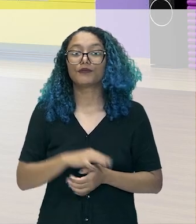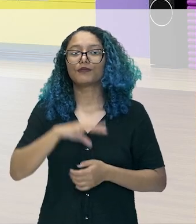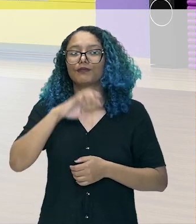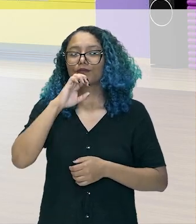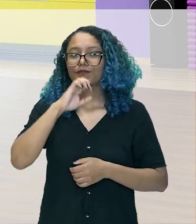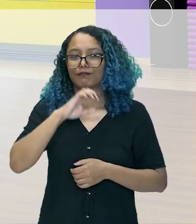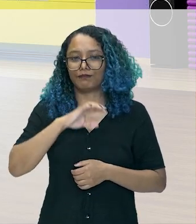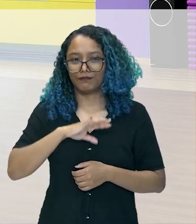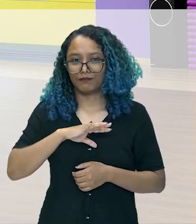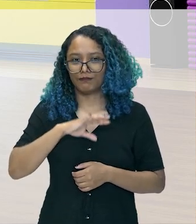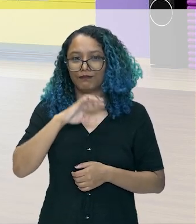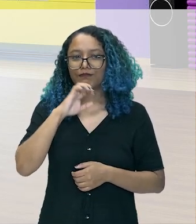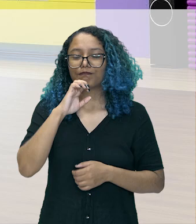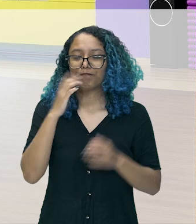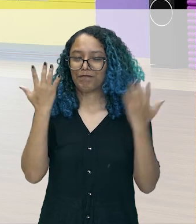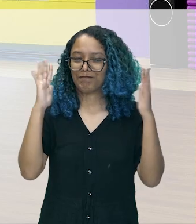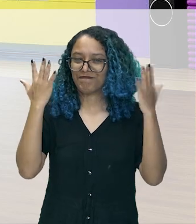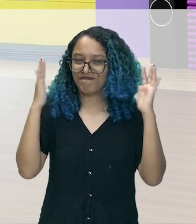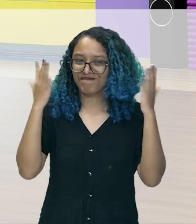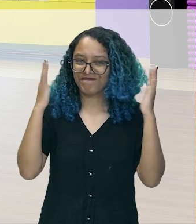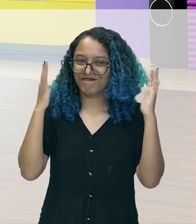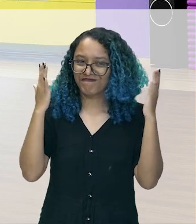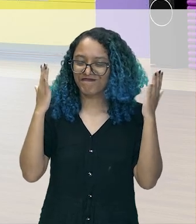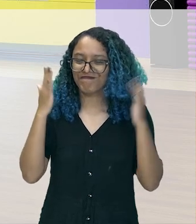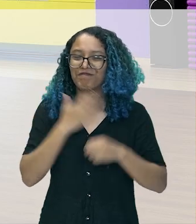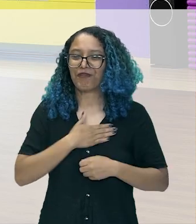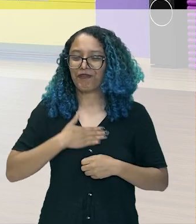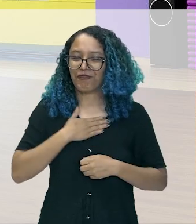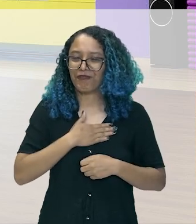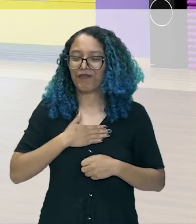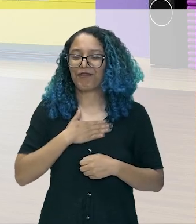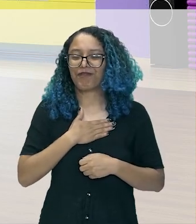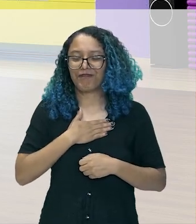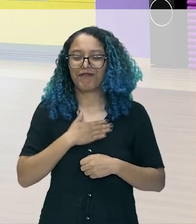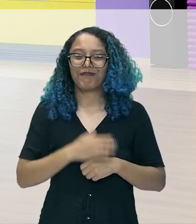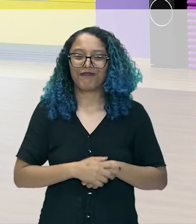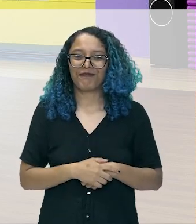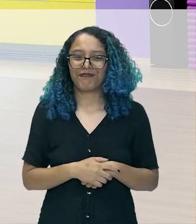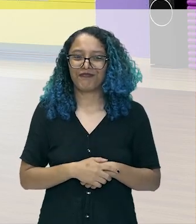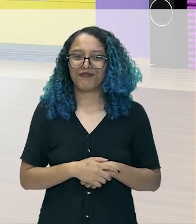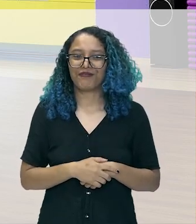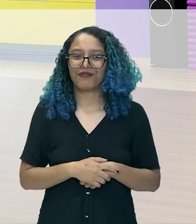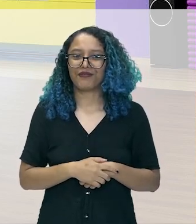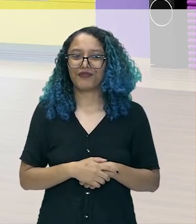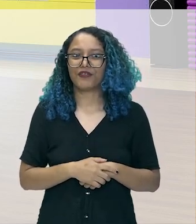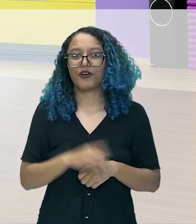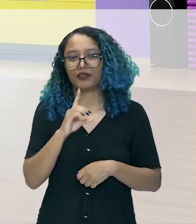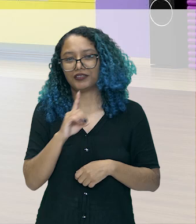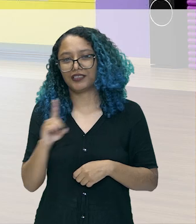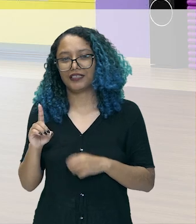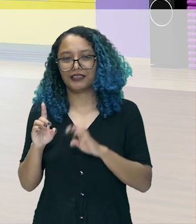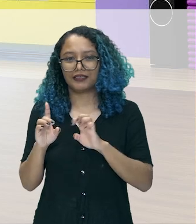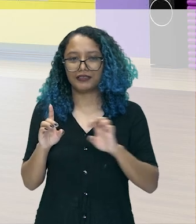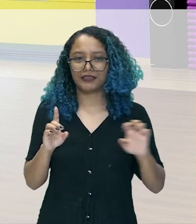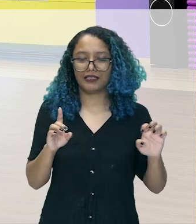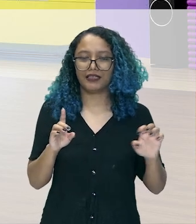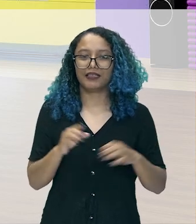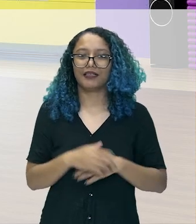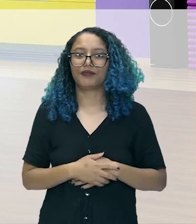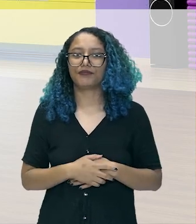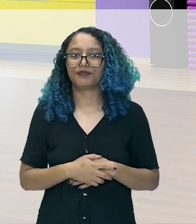Isso! Muito bem! Tô gostando de ver? Tá bonito demais, mas eu quero